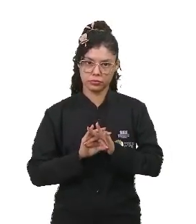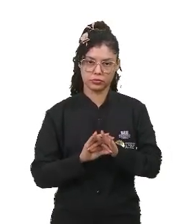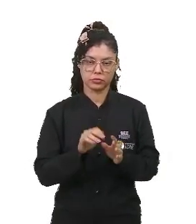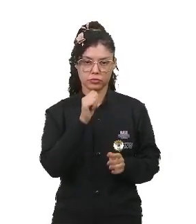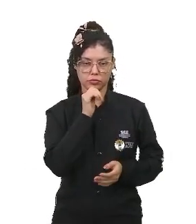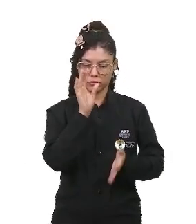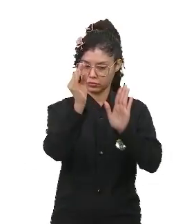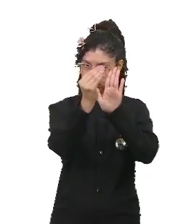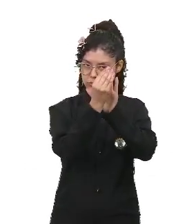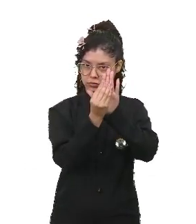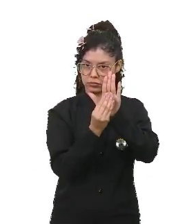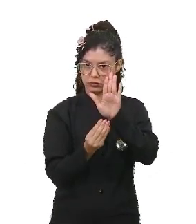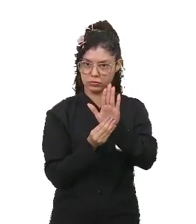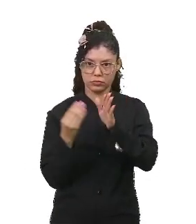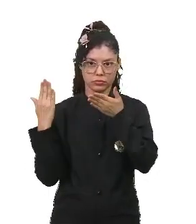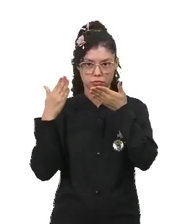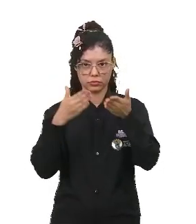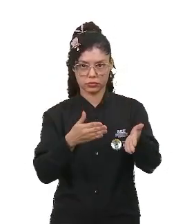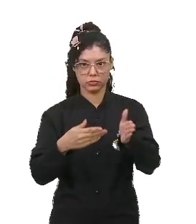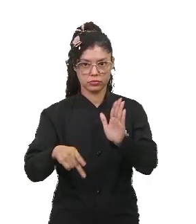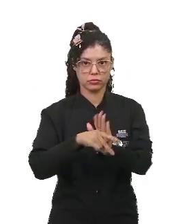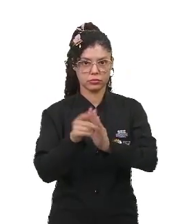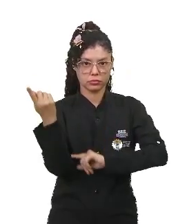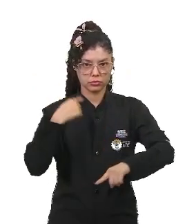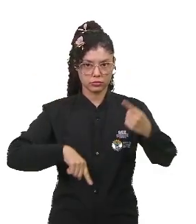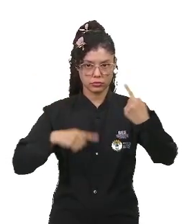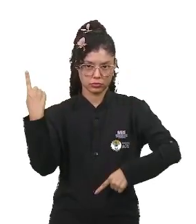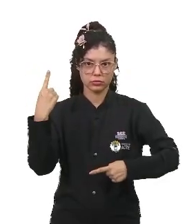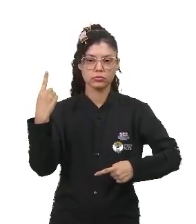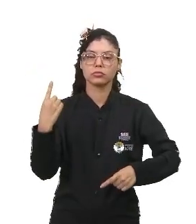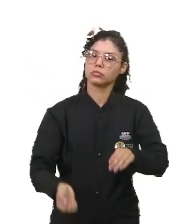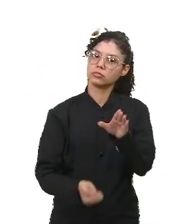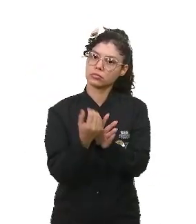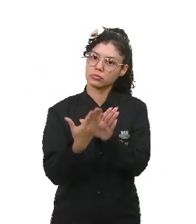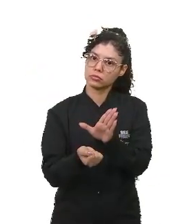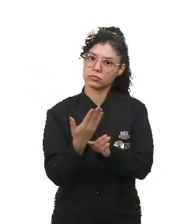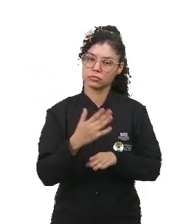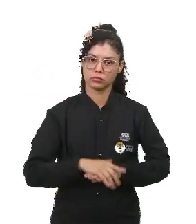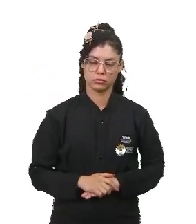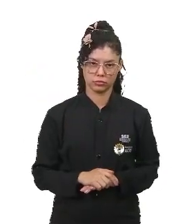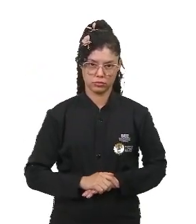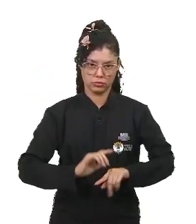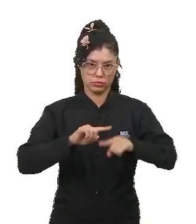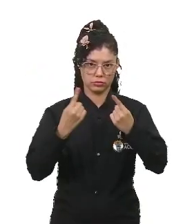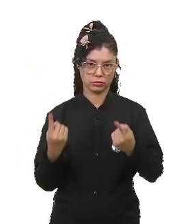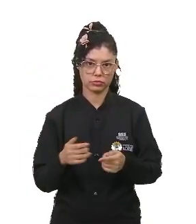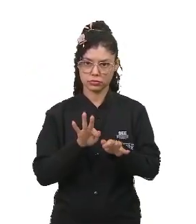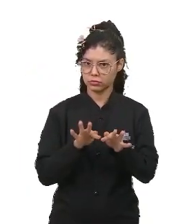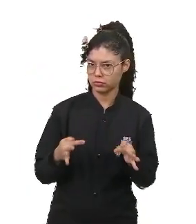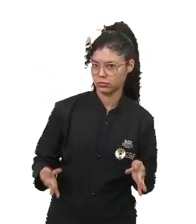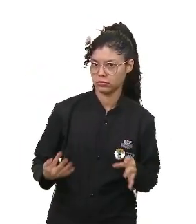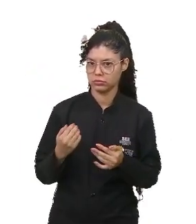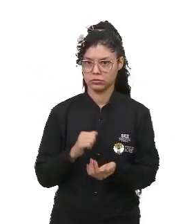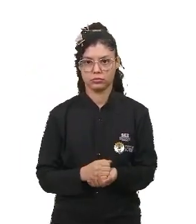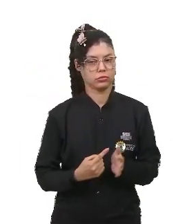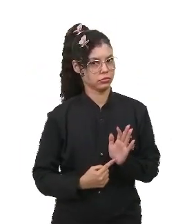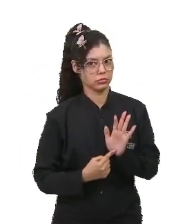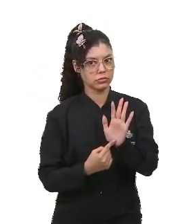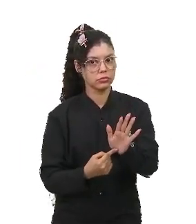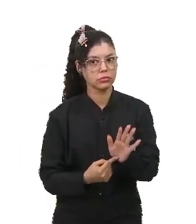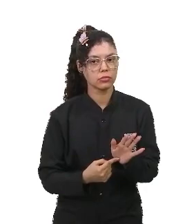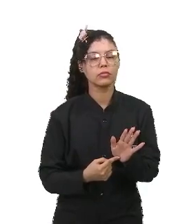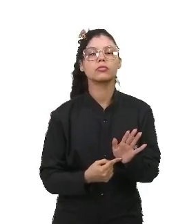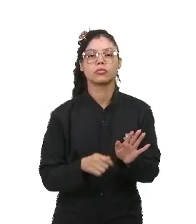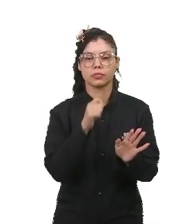são fatores que determinam o sucesso de uma produção. Mais do que simplesmente apresentar uma